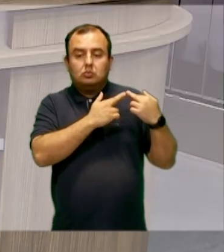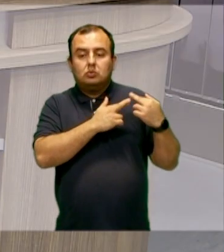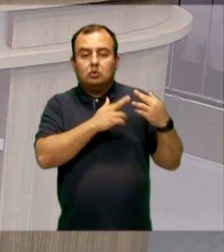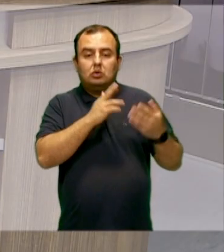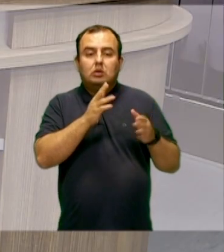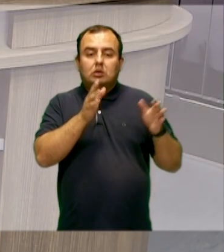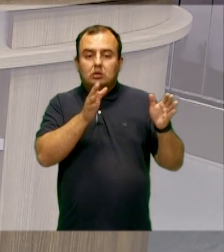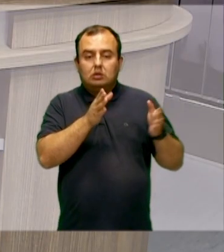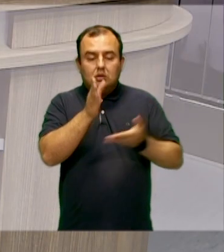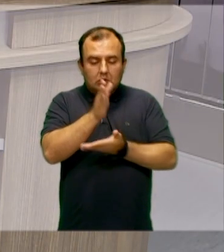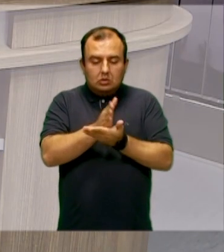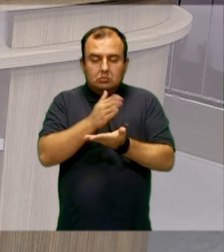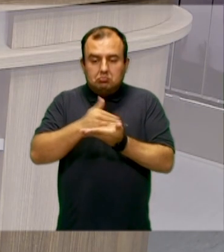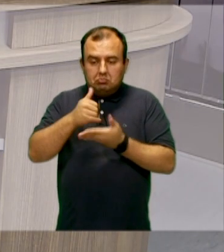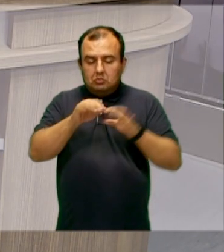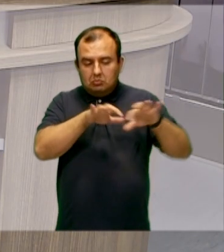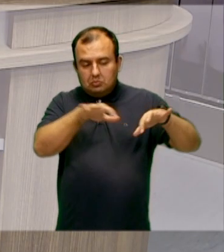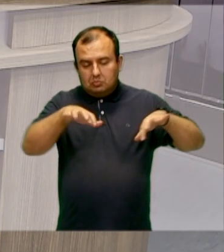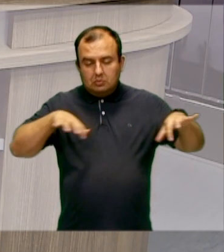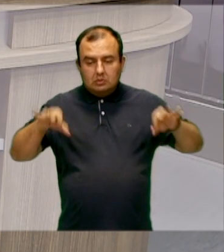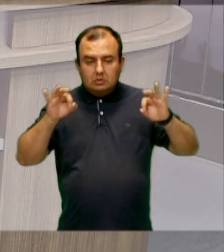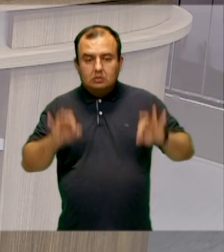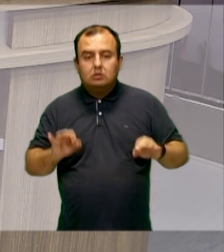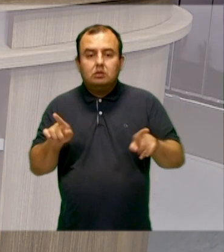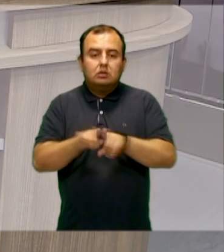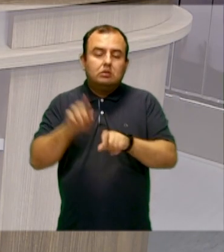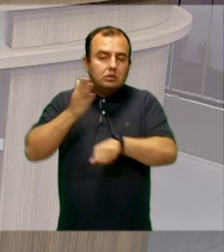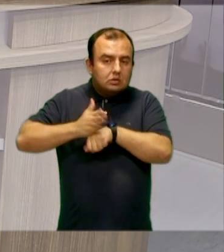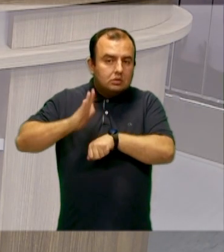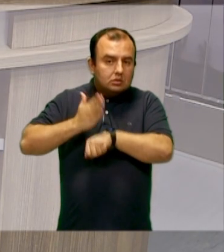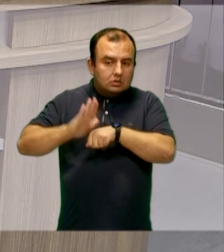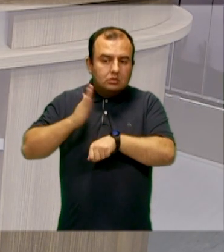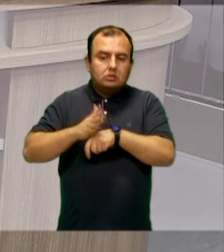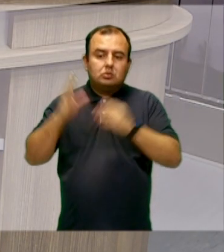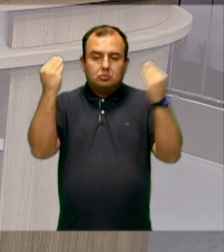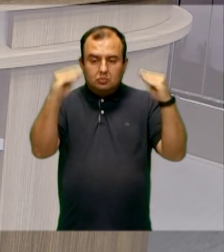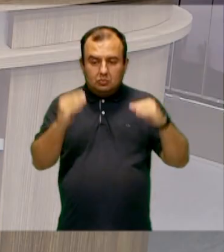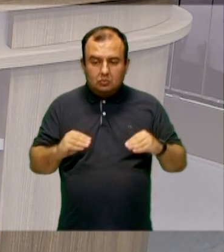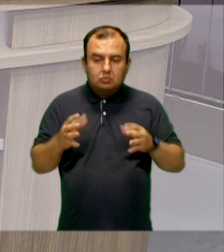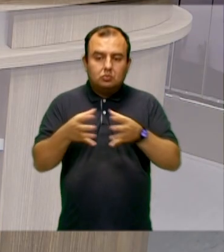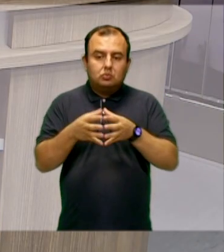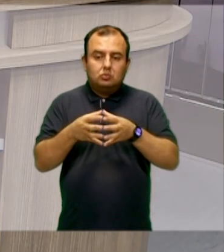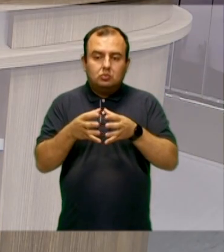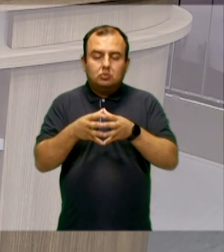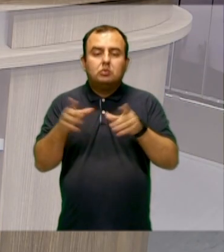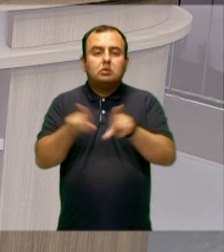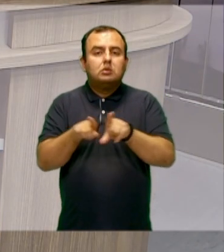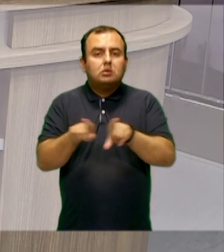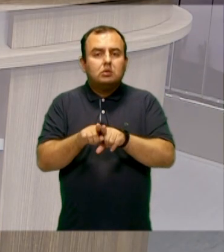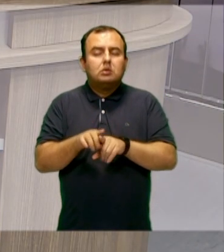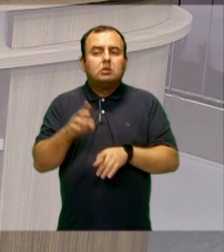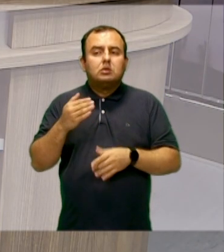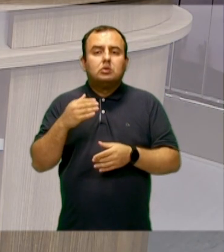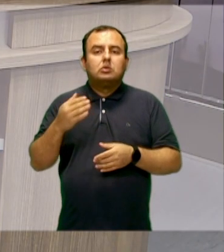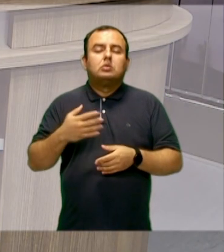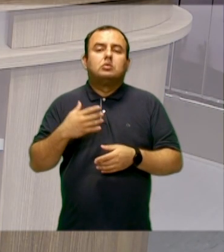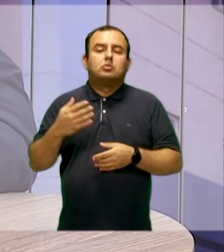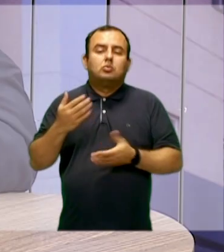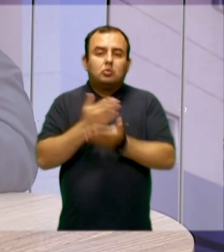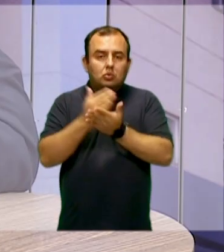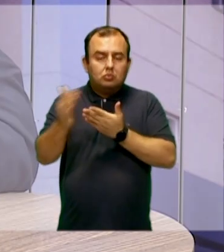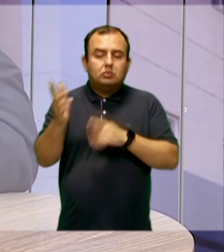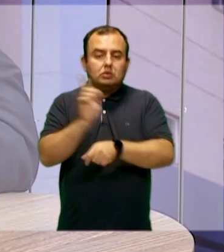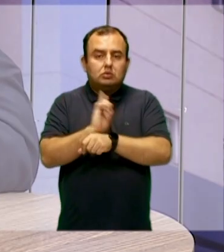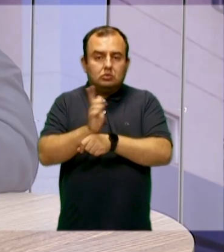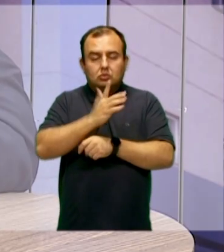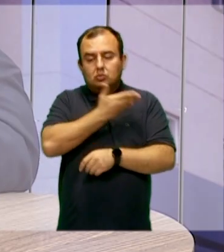divididas aí, elas estão também sendo treinadas, colocadas para o pessoal? A gente foi, logo nas primeiras semanas de gestão